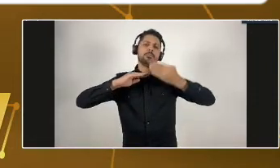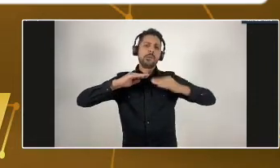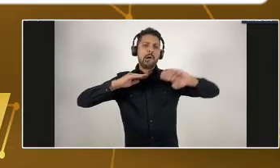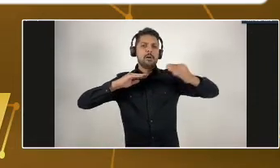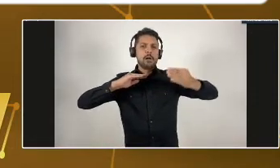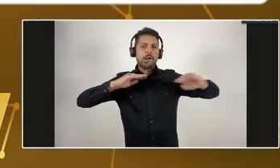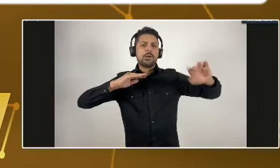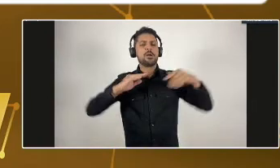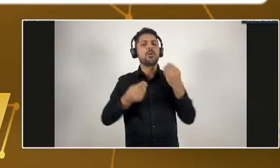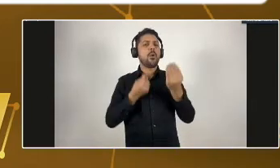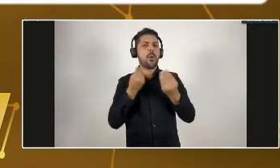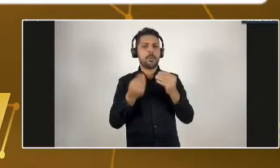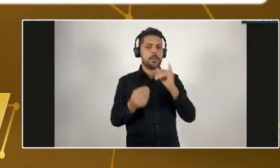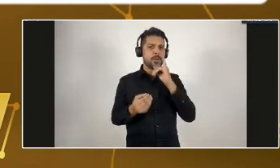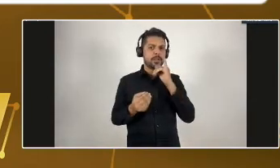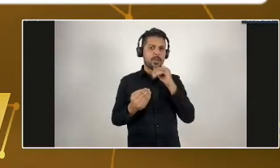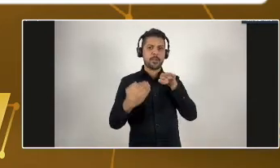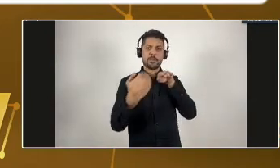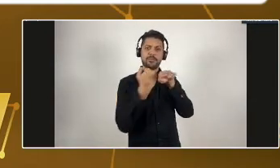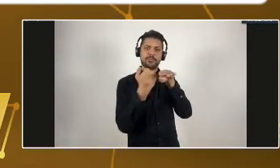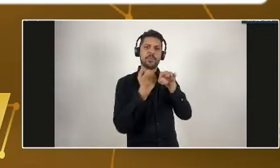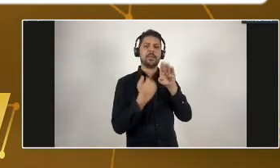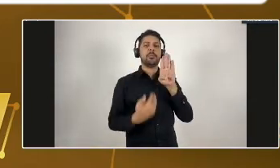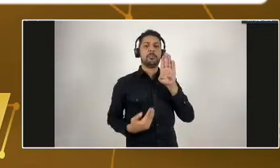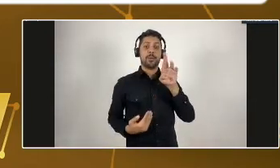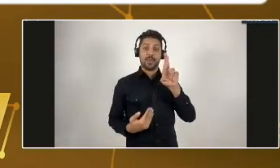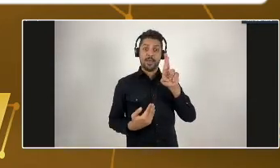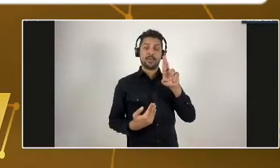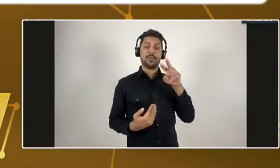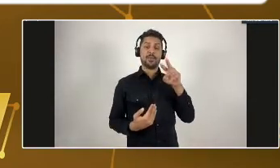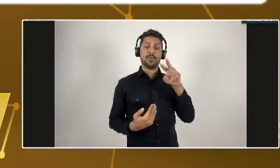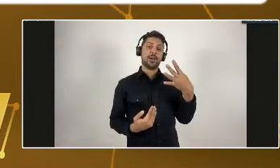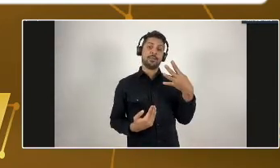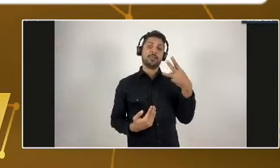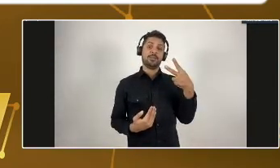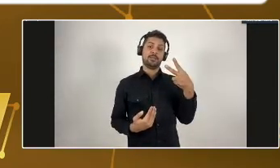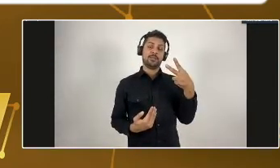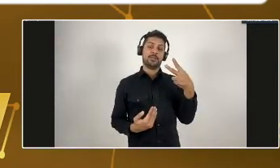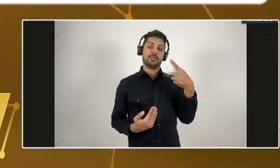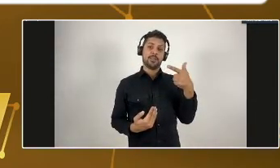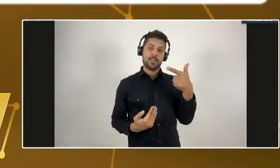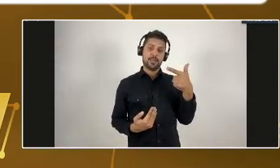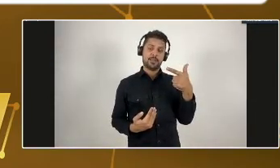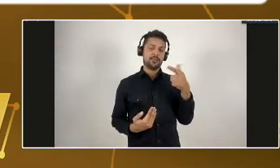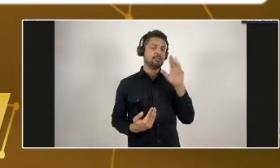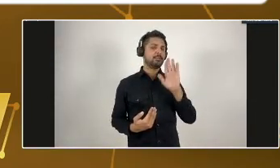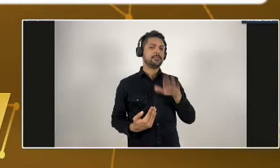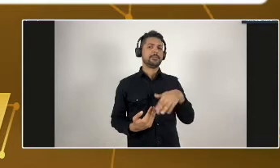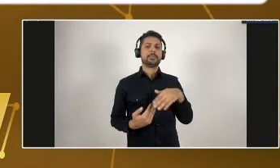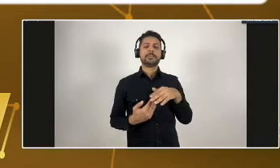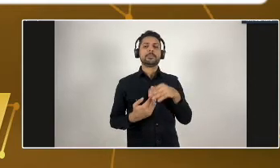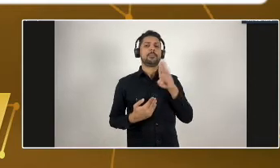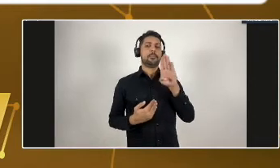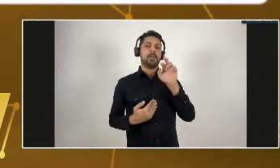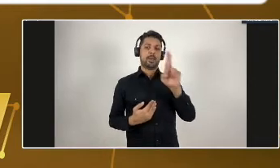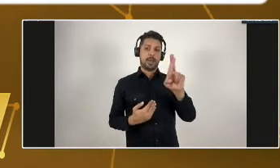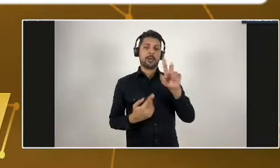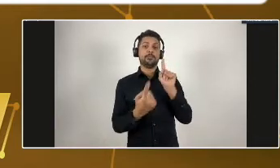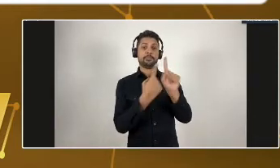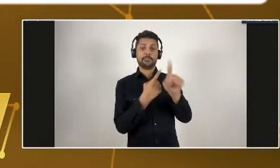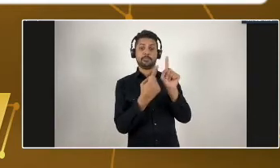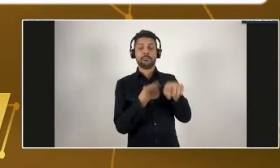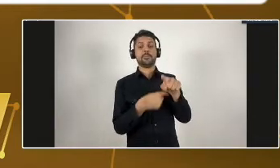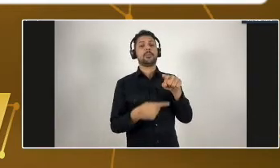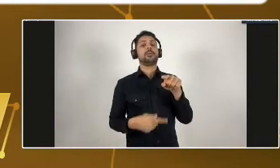a BR-423, que para o pessoal que faz vistoria de corredores, isso é